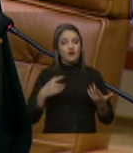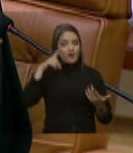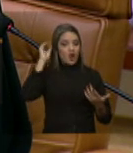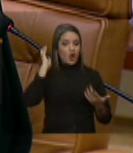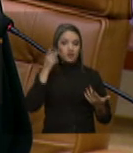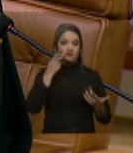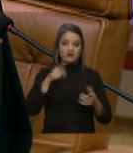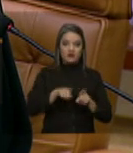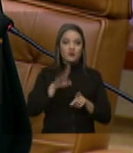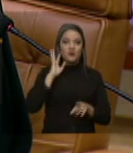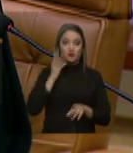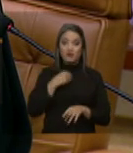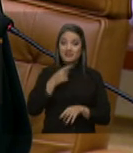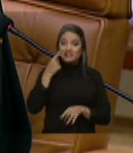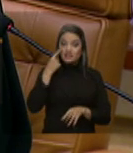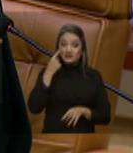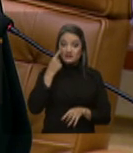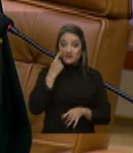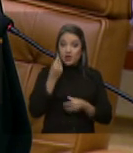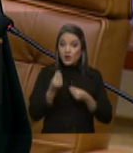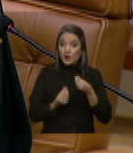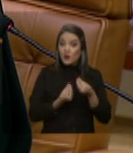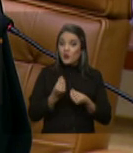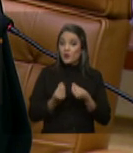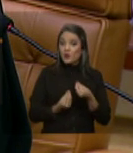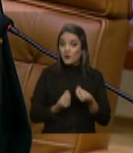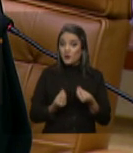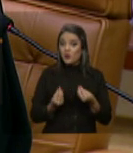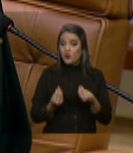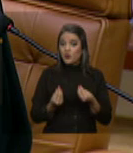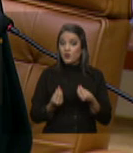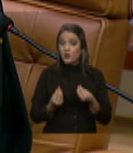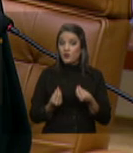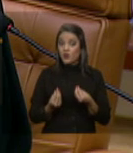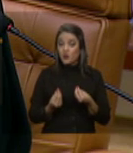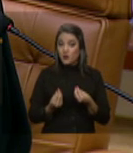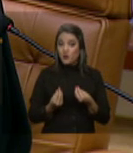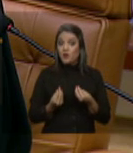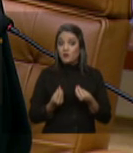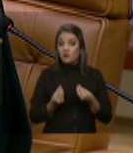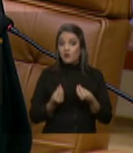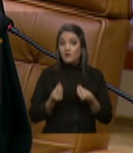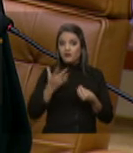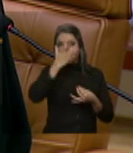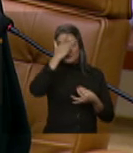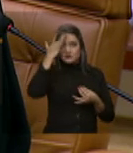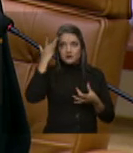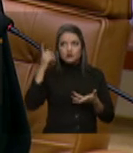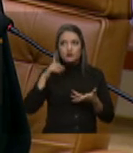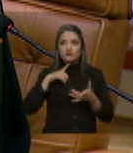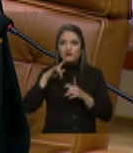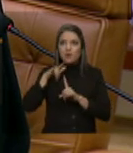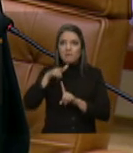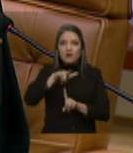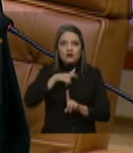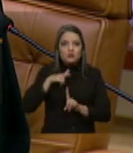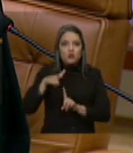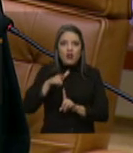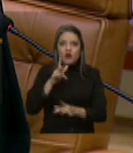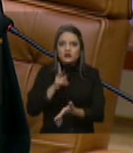para ver o nível o nível de entorpecimento dessas pessoas